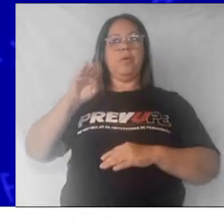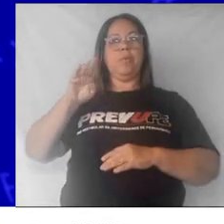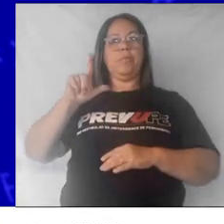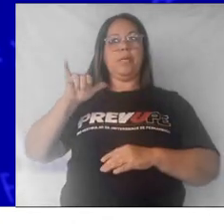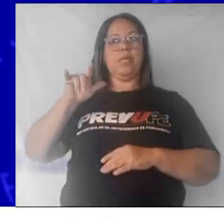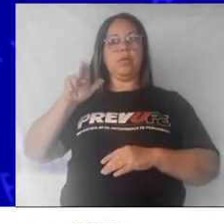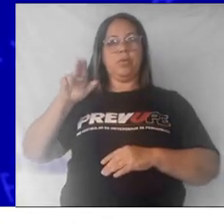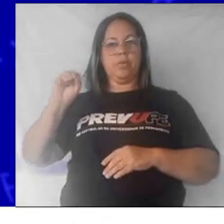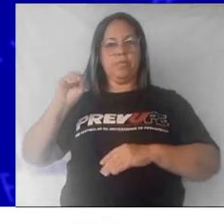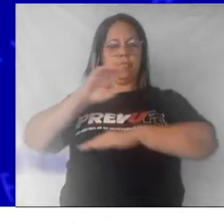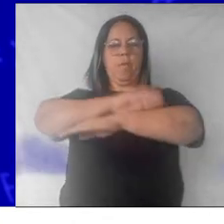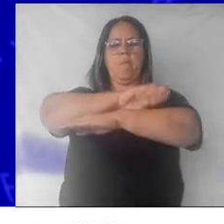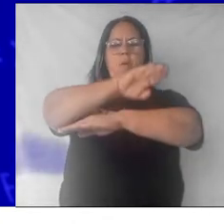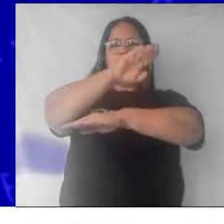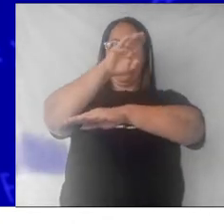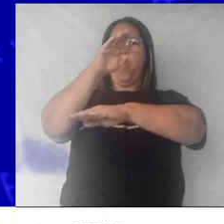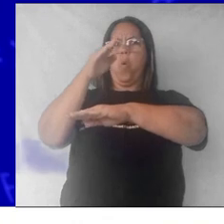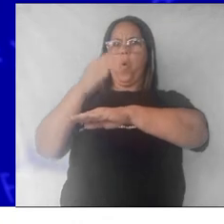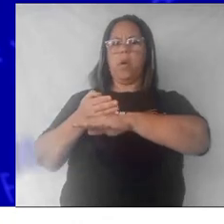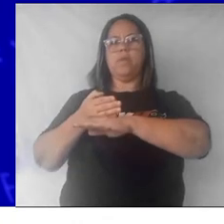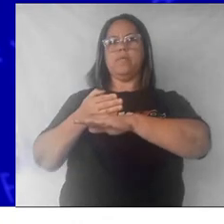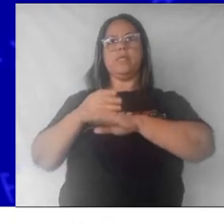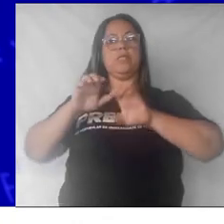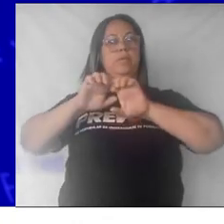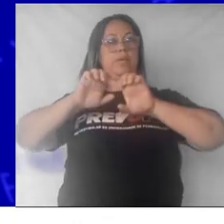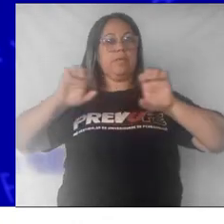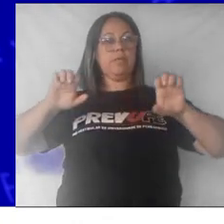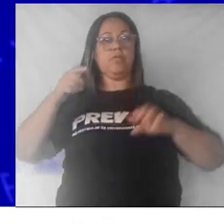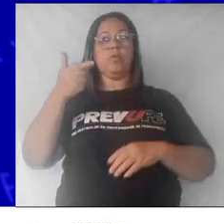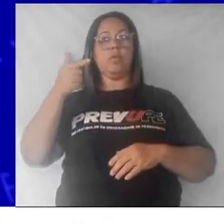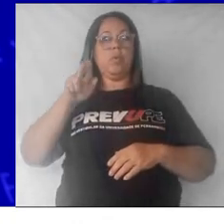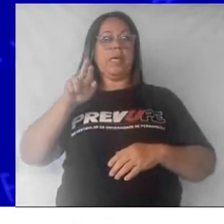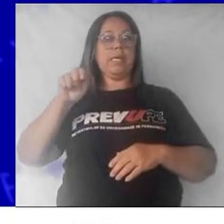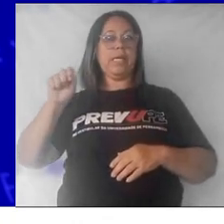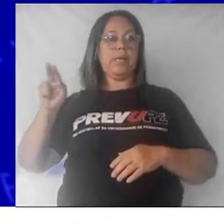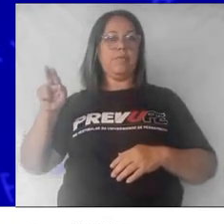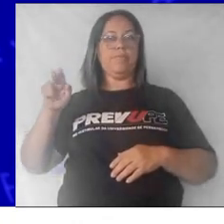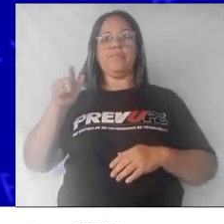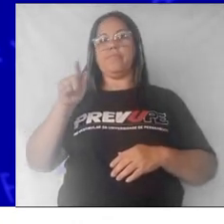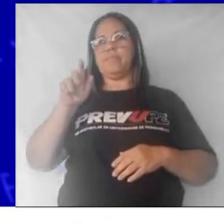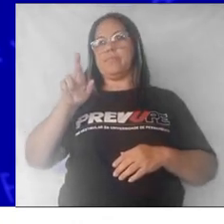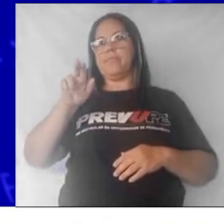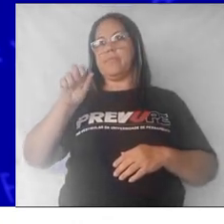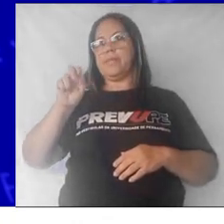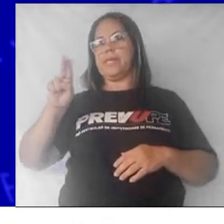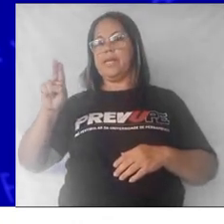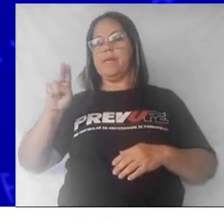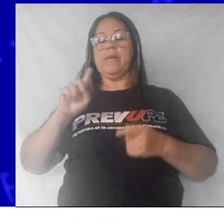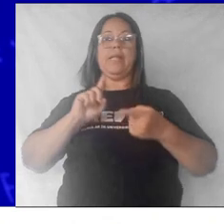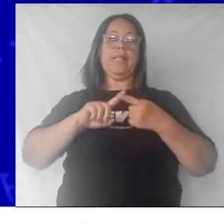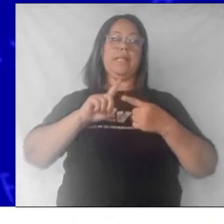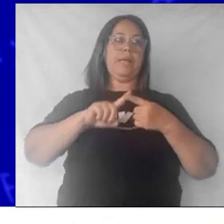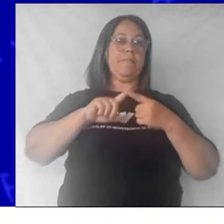ser descrito por uma equação do segundo grau, vai ser um movimento uniformemente variado, e ao passo que a coordenada, né,